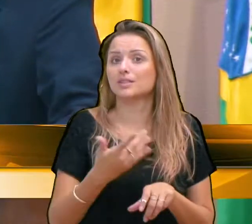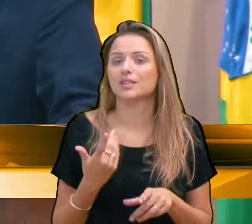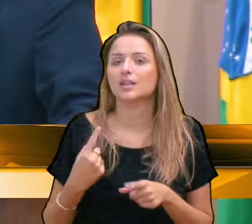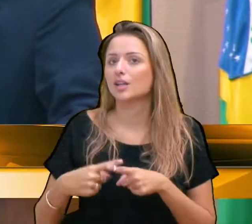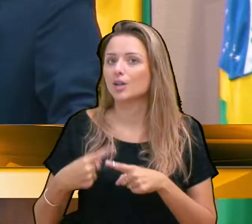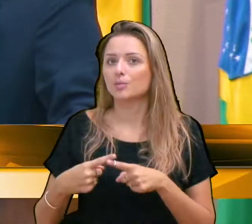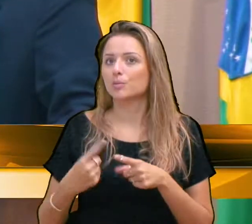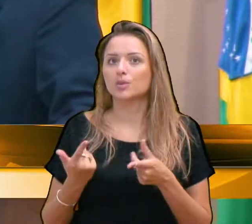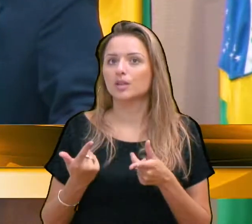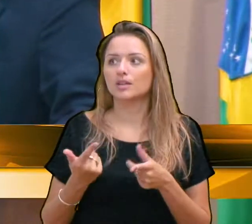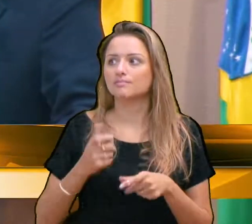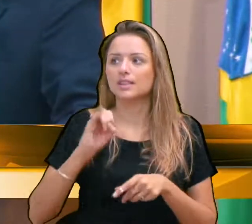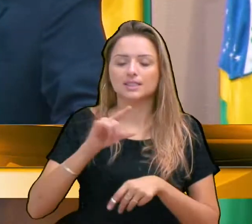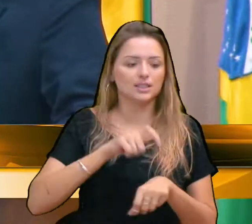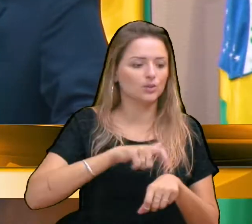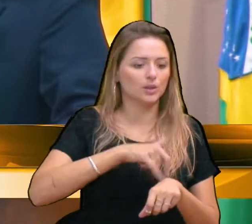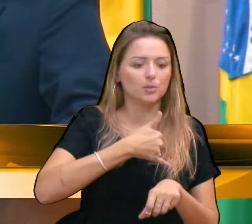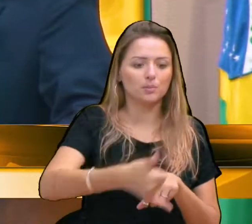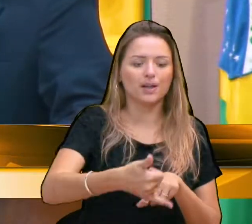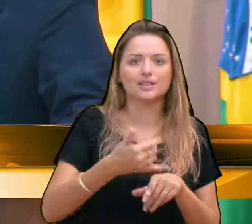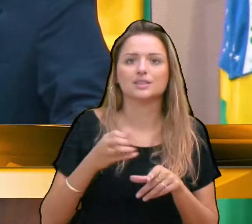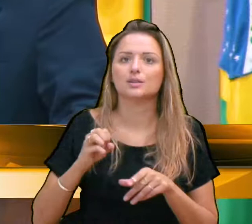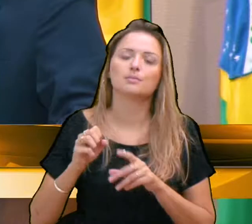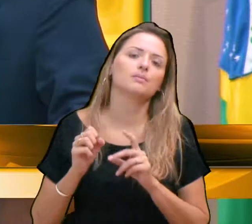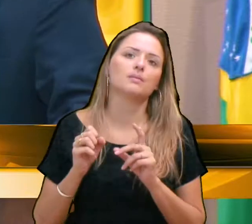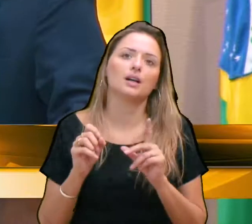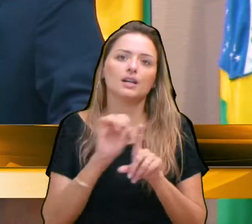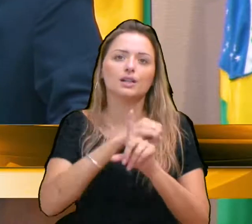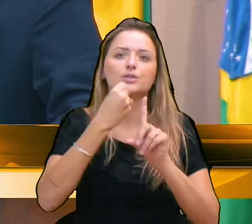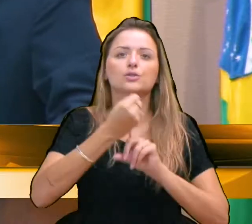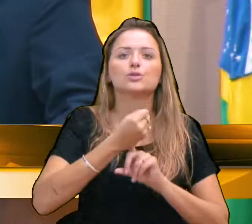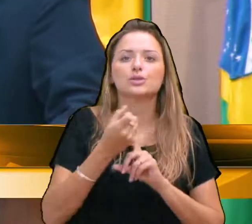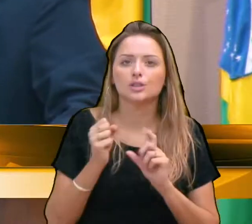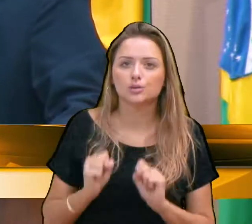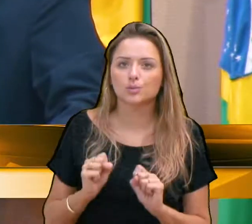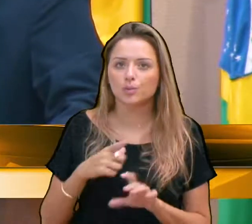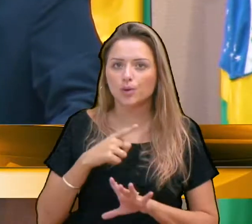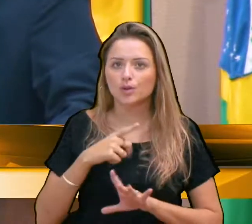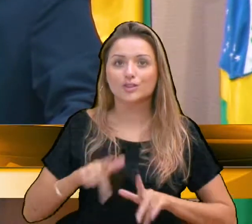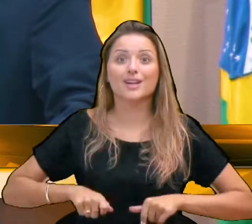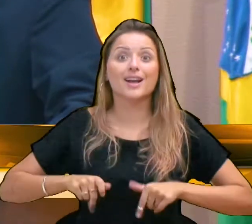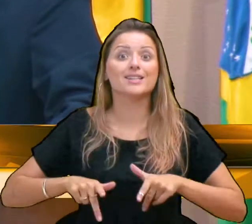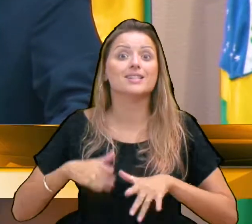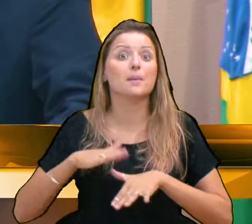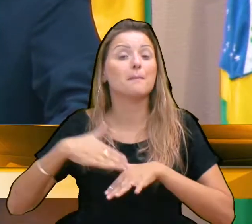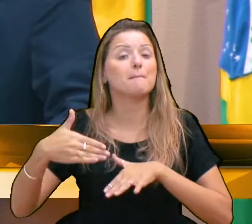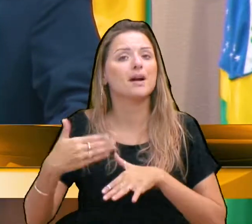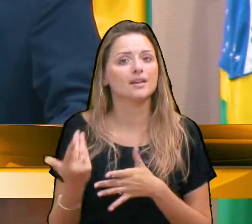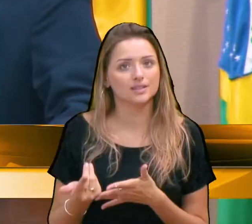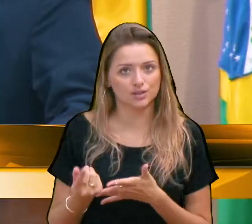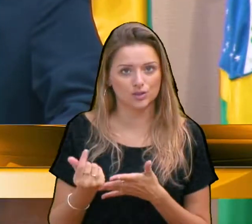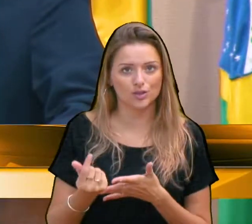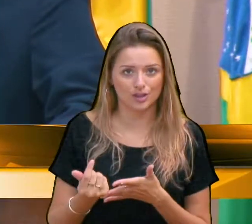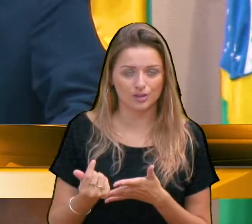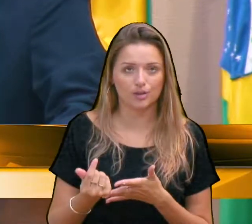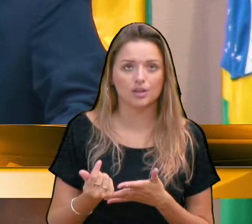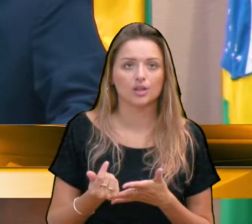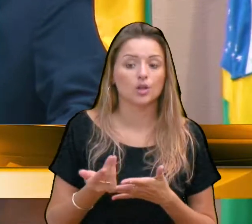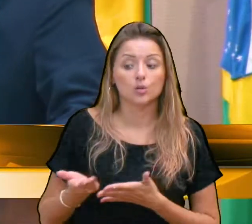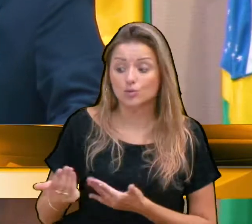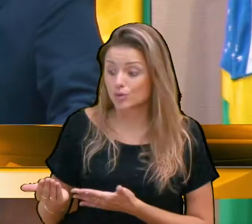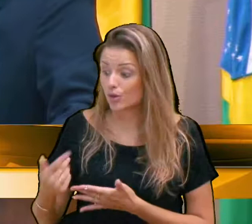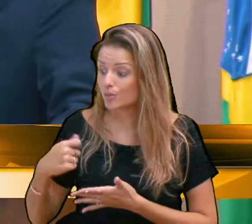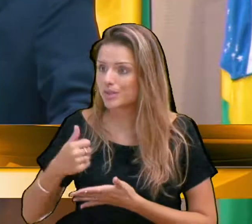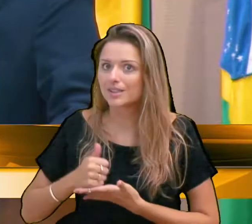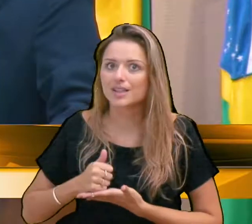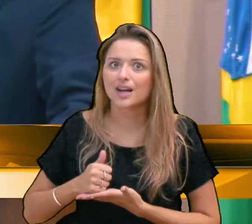pode descarrilar e pode ser um custo a mais para a nossa sociedade. Isso não faz bem. E os nossos jovens, sim, ele precisa ter o amparo, que